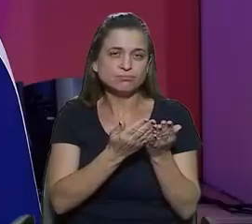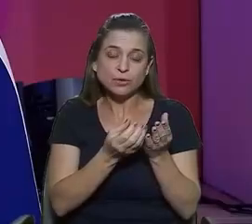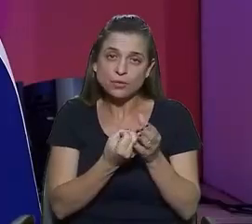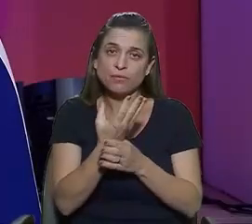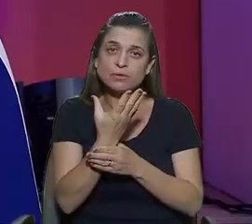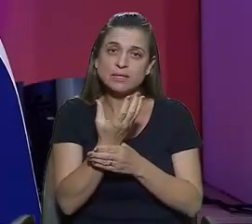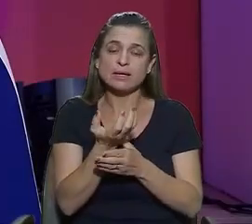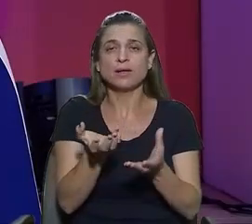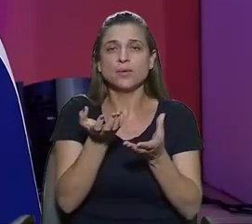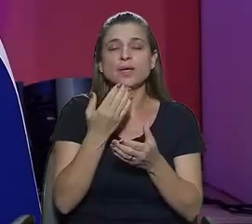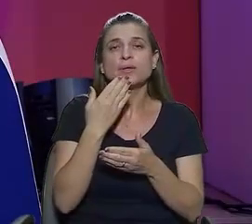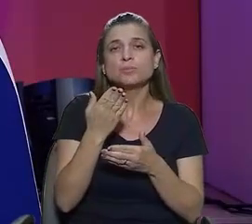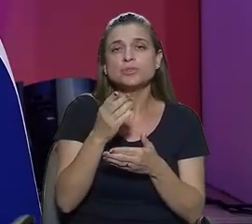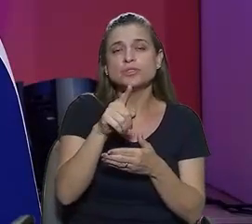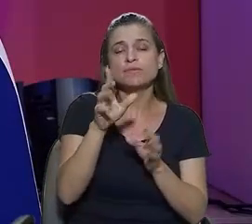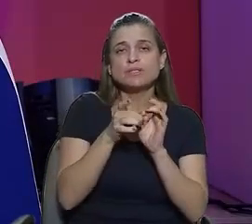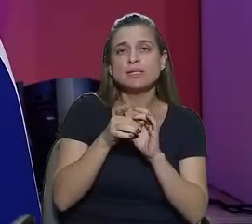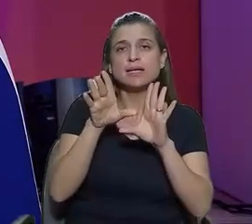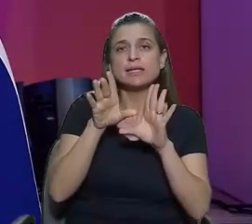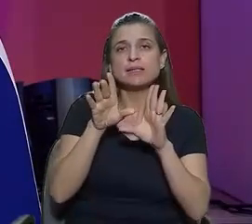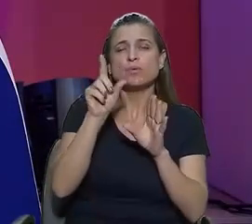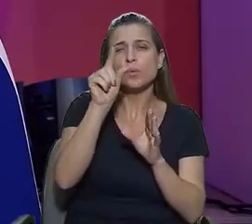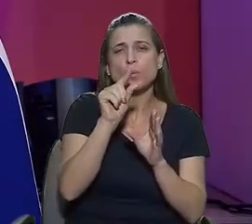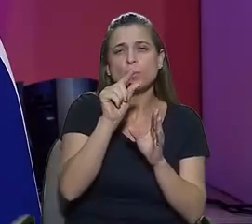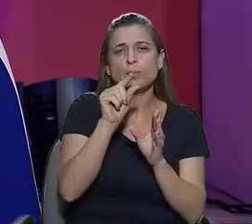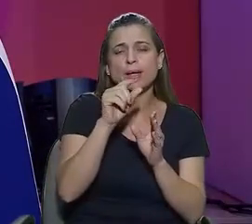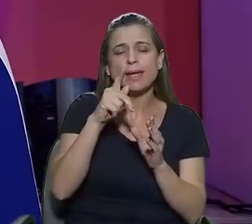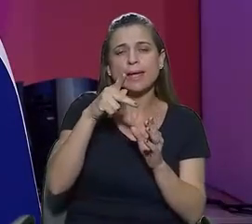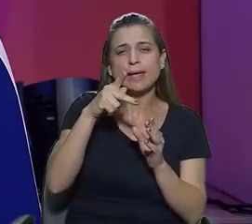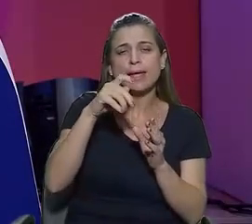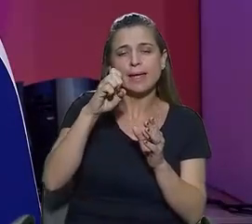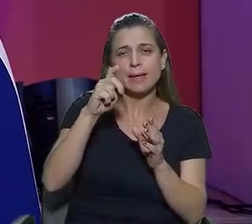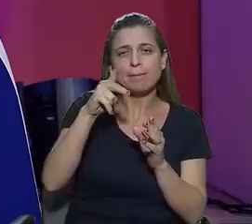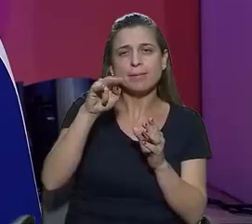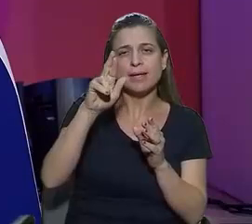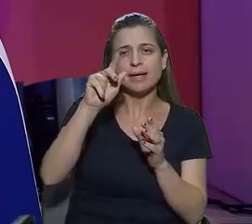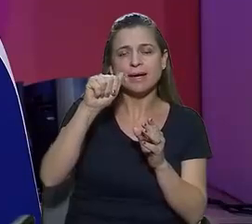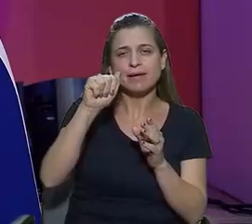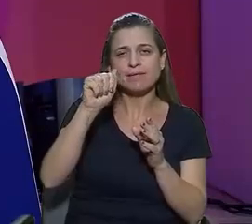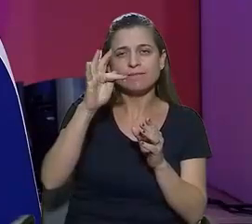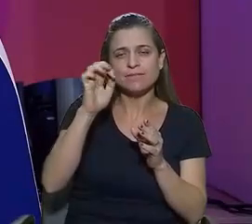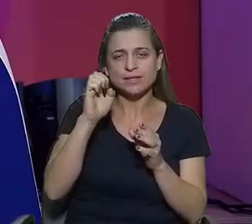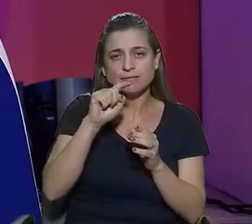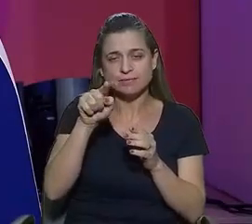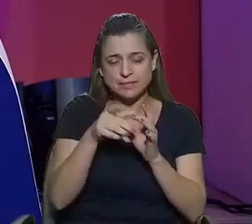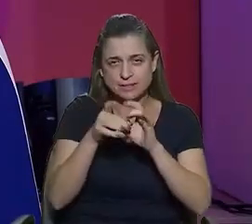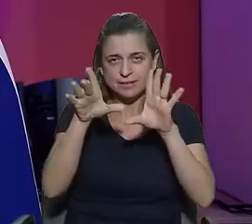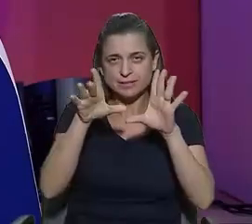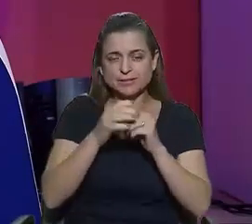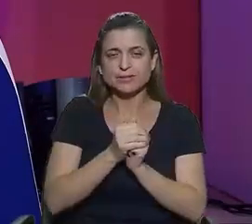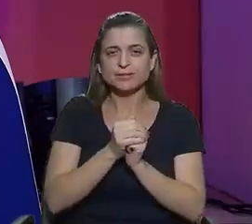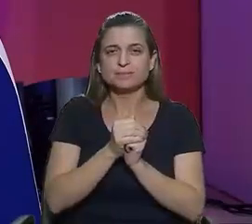tua permissão para colocar um epígrafe a partir de uma poesia tua. Tu deixa? Aí eu, Cida,